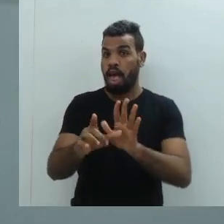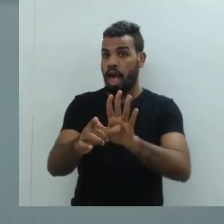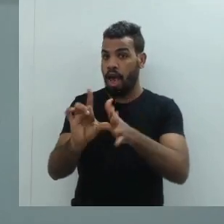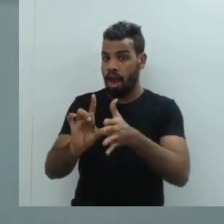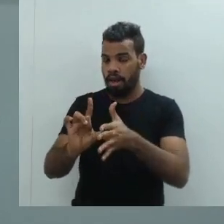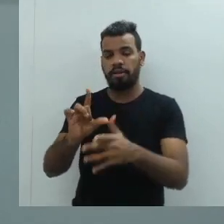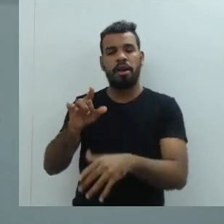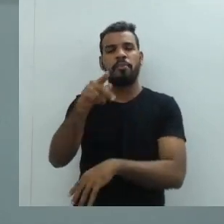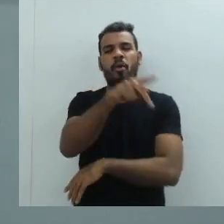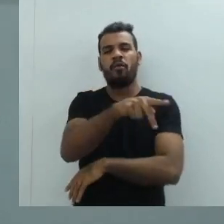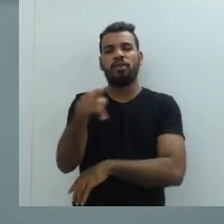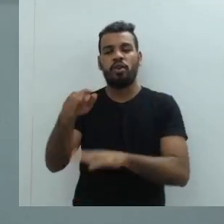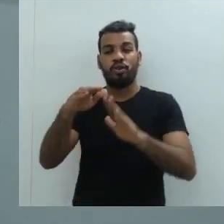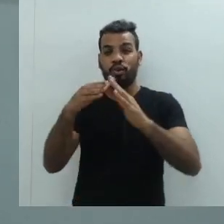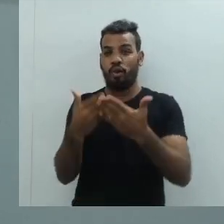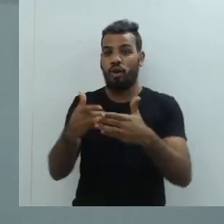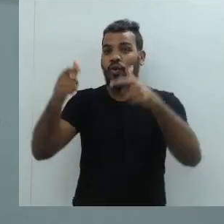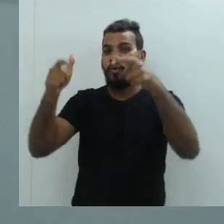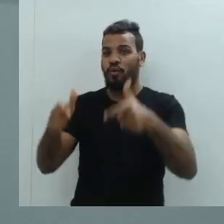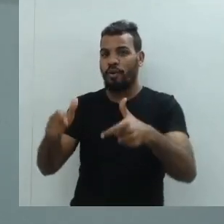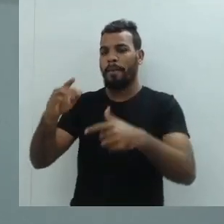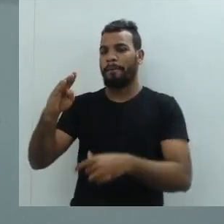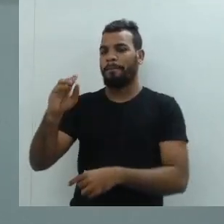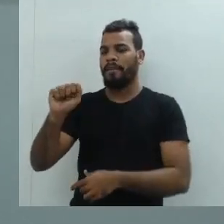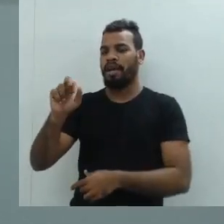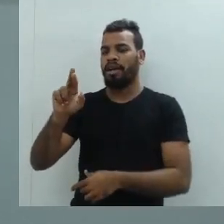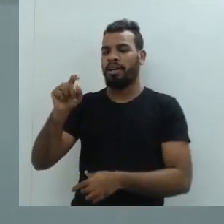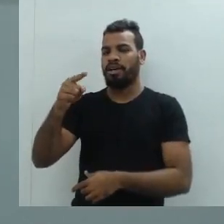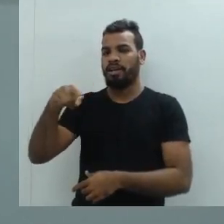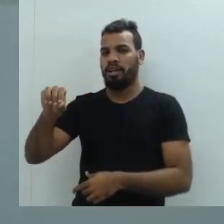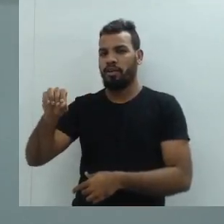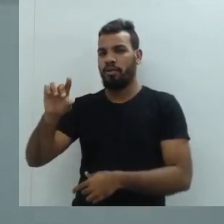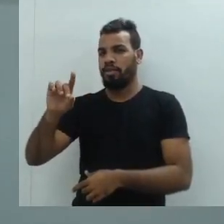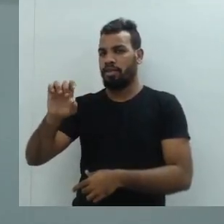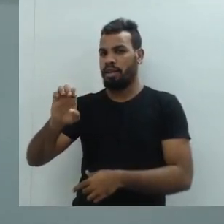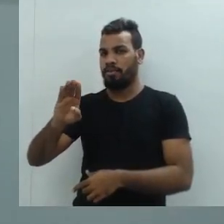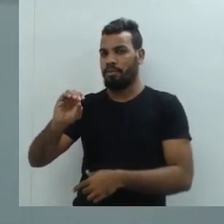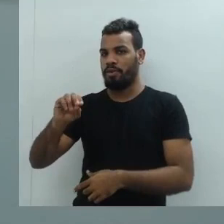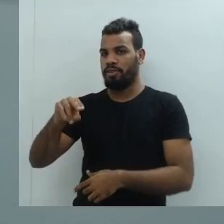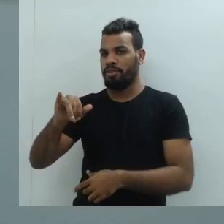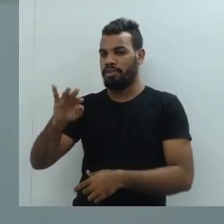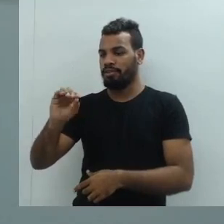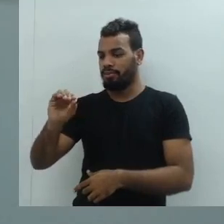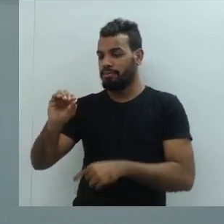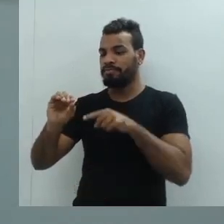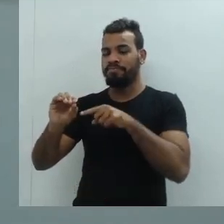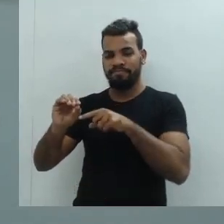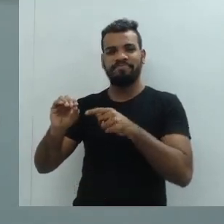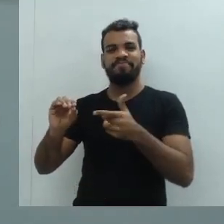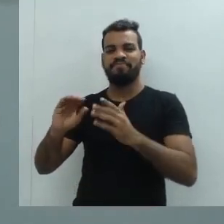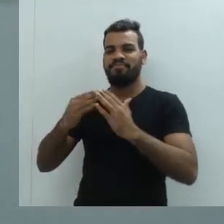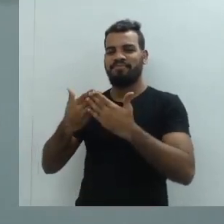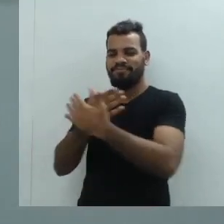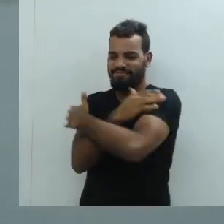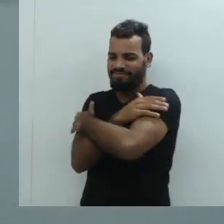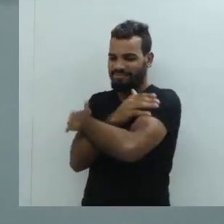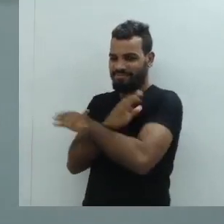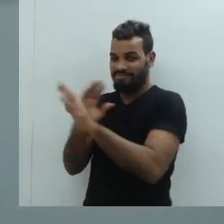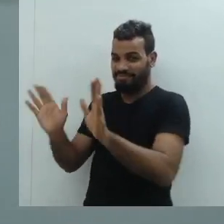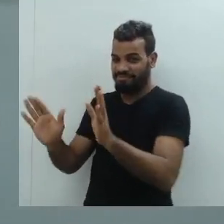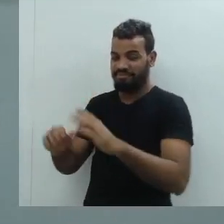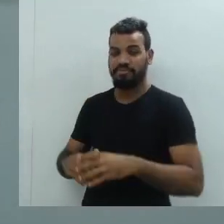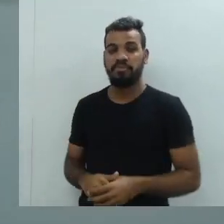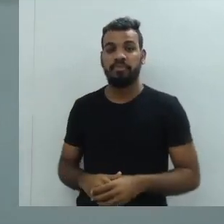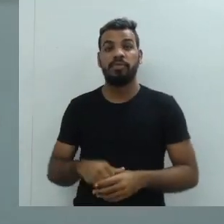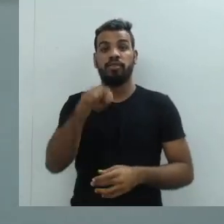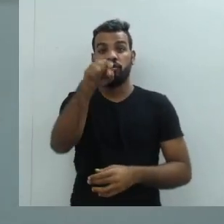os professores da escola Barão do Bonito. E você, aluno, também pode acessar essas aulas do YouTube através do aplicativo Conecta